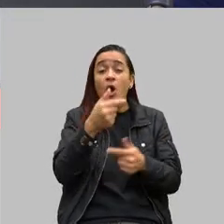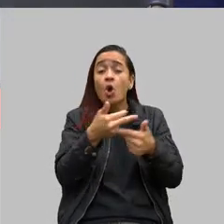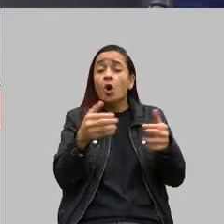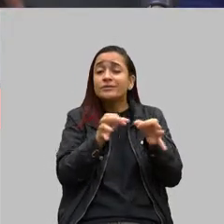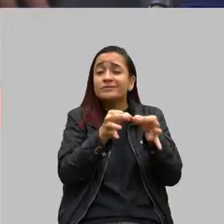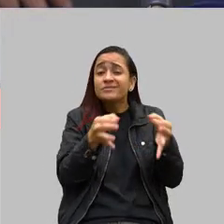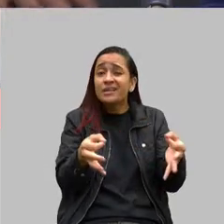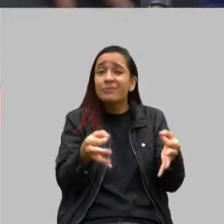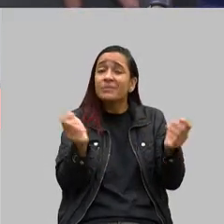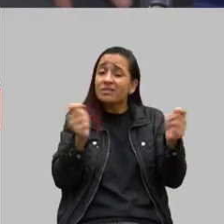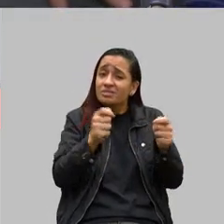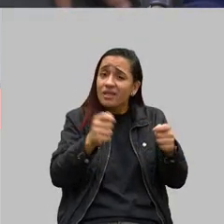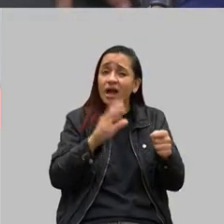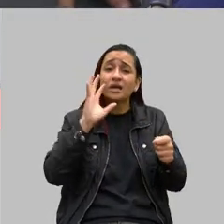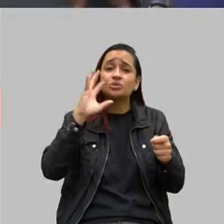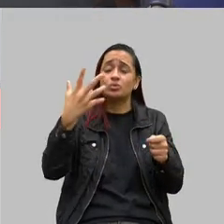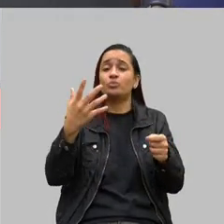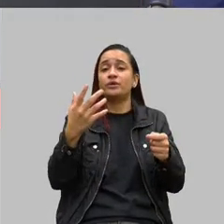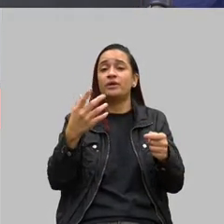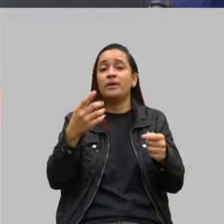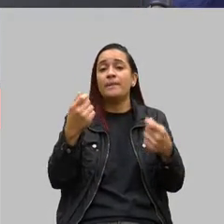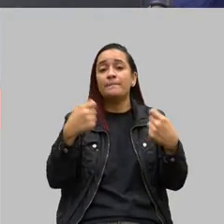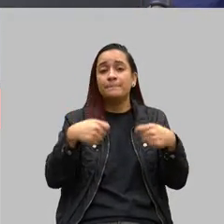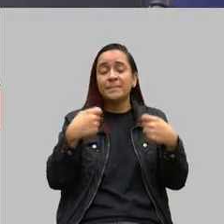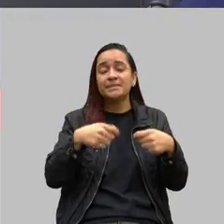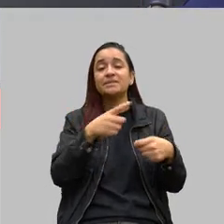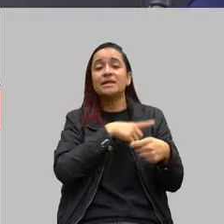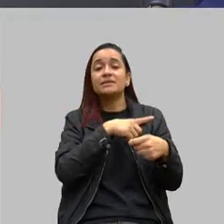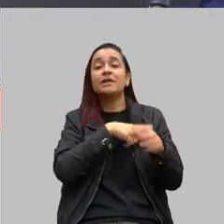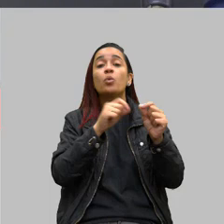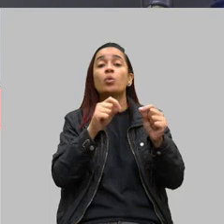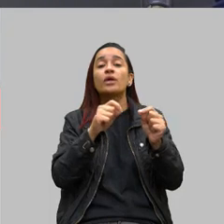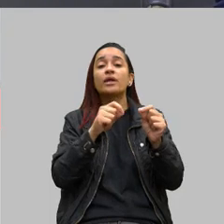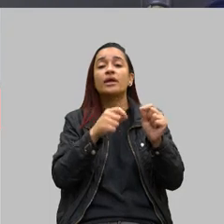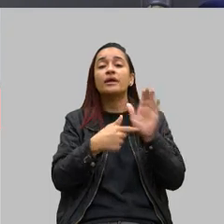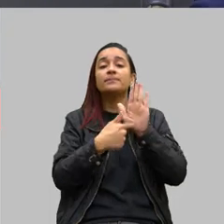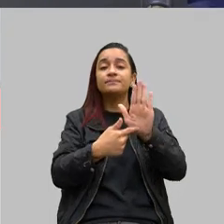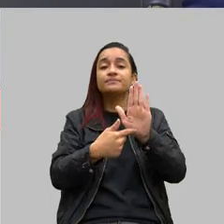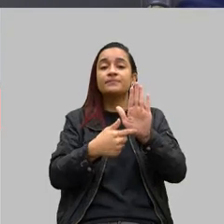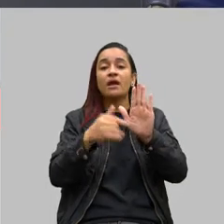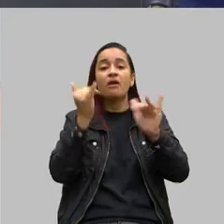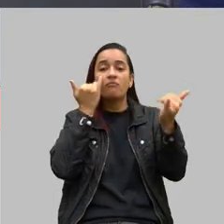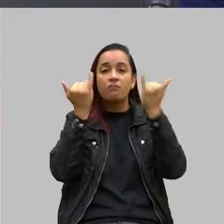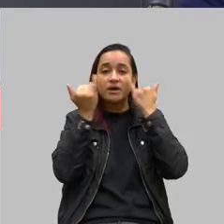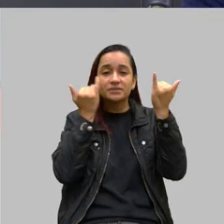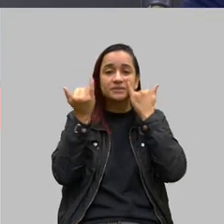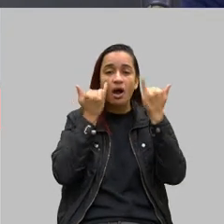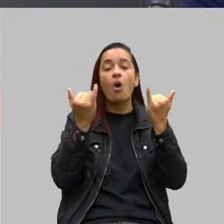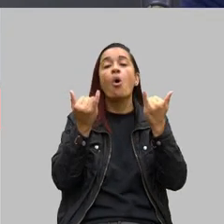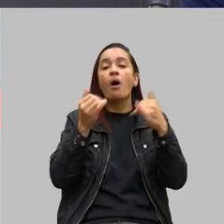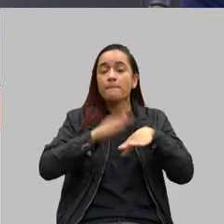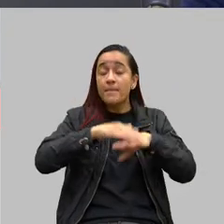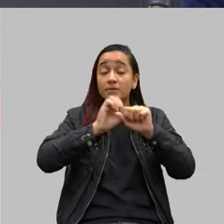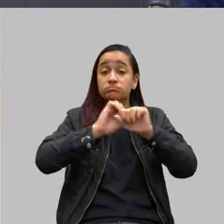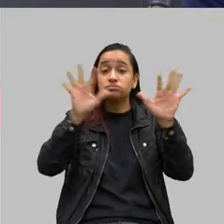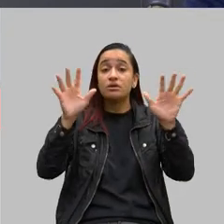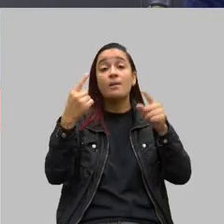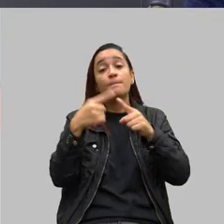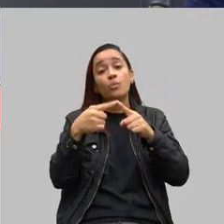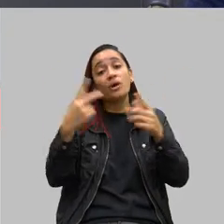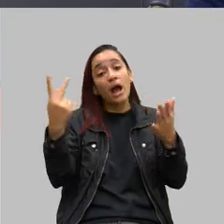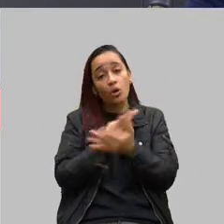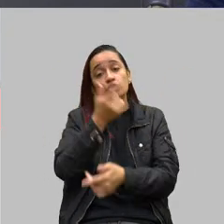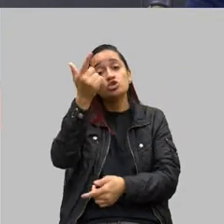tem que disse por fvor tem que ter uma uma uma sinalização mais agressiva outro acidente essa